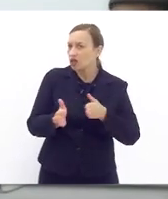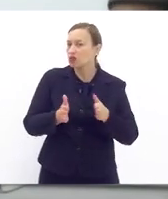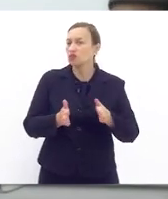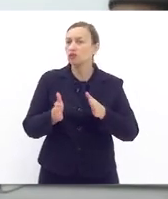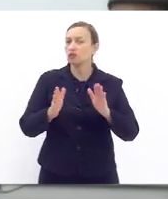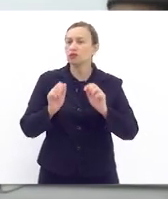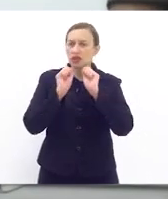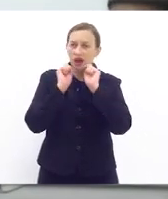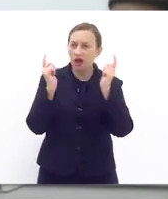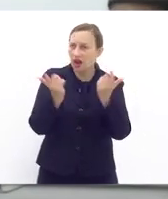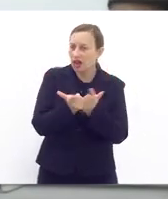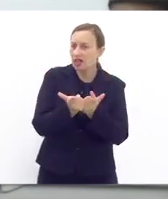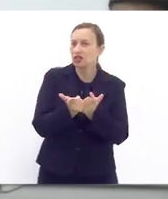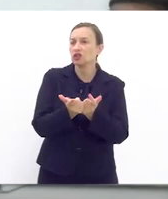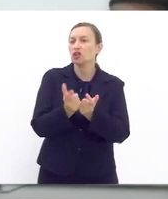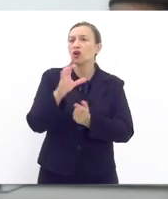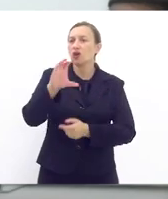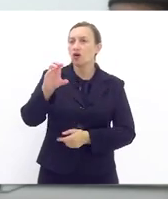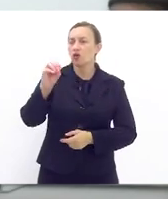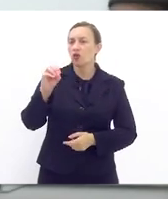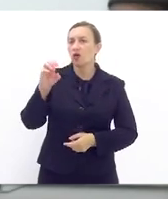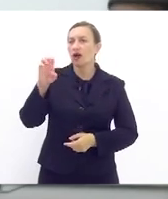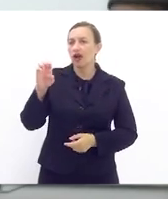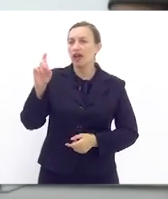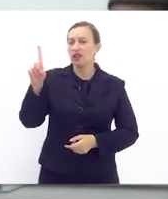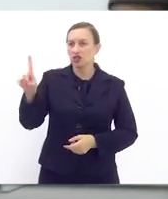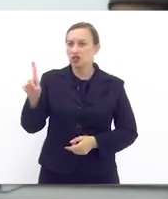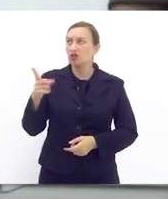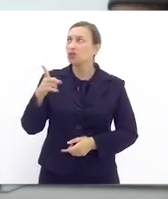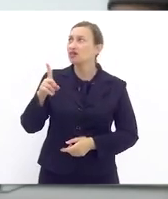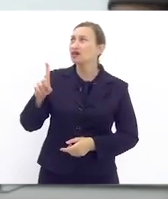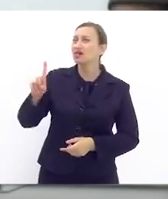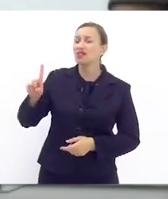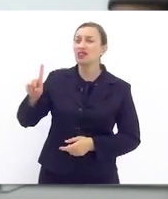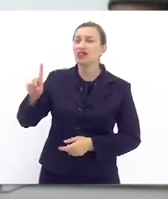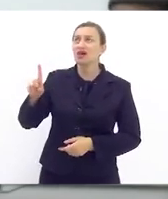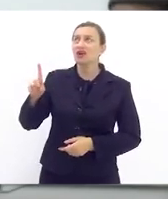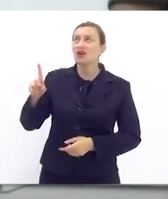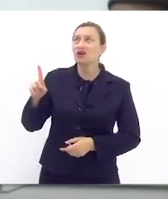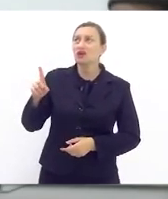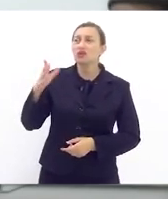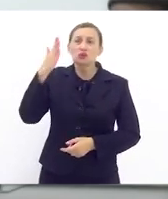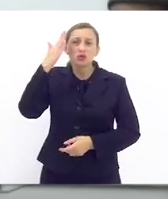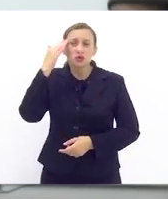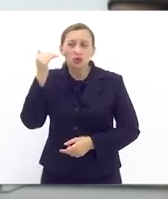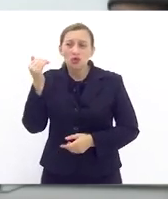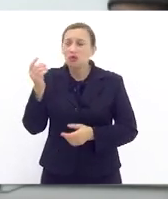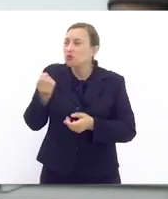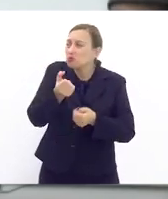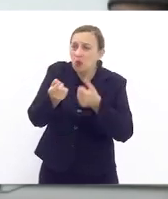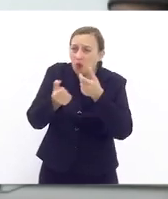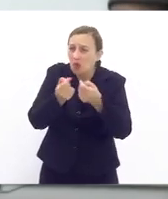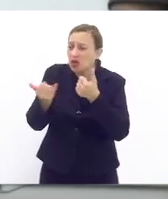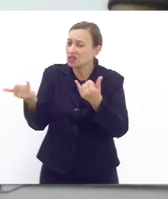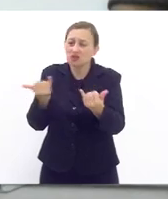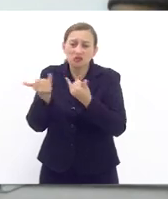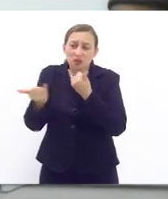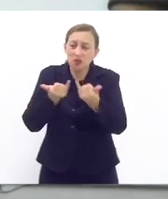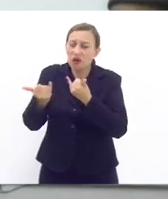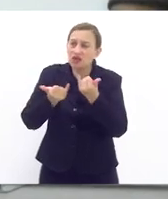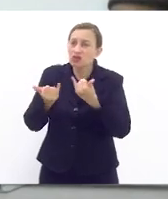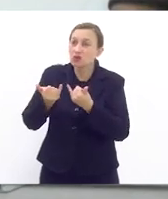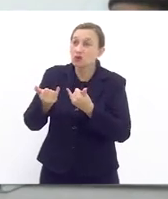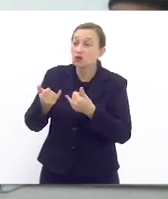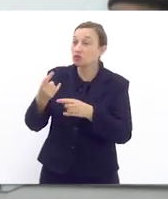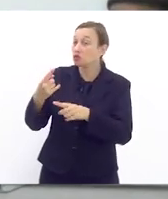evento na alerj de abertura do Proerd que ela ficou sabendo por alto por uma diretora que ela era muito